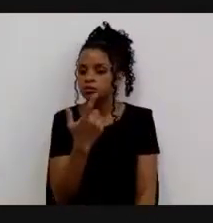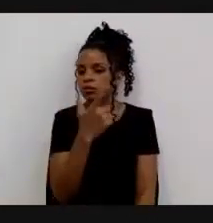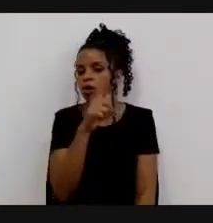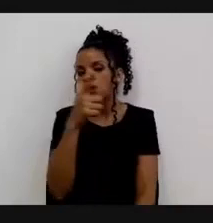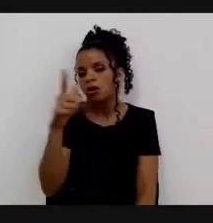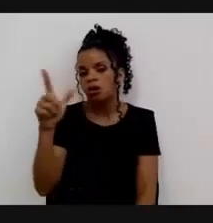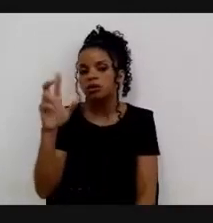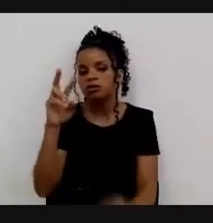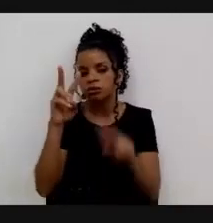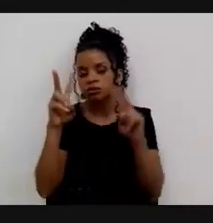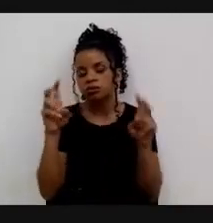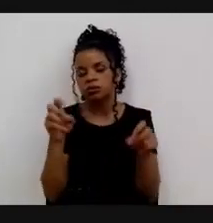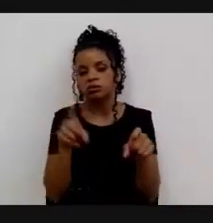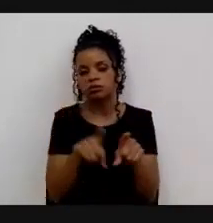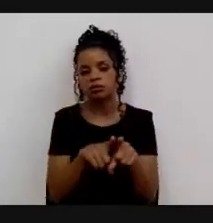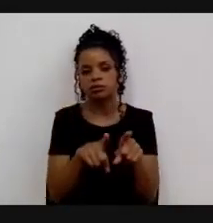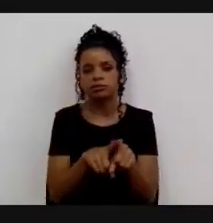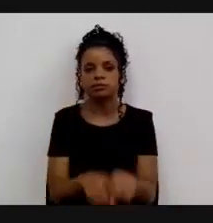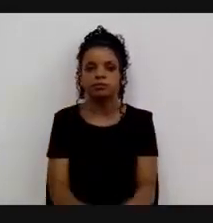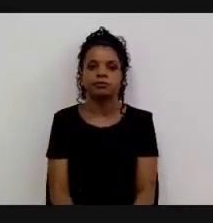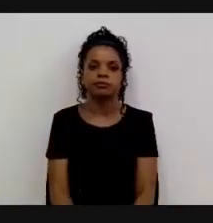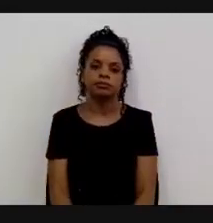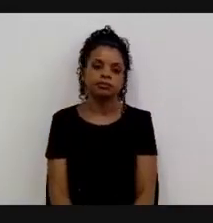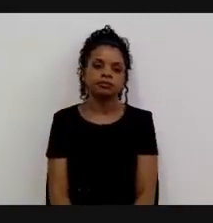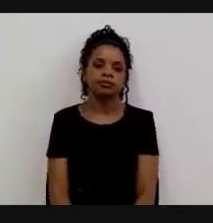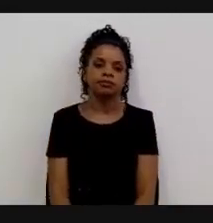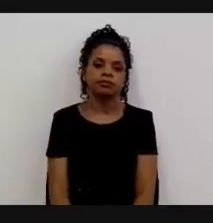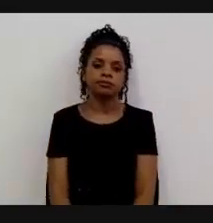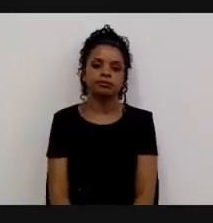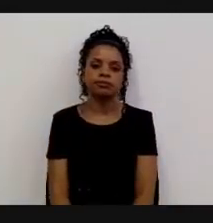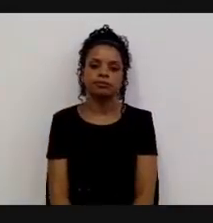outras temáticas em geral.